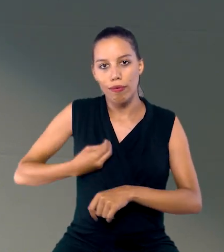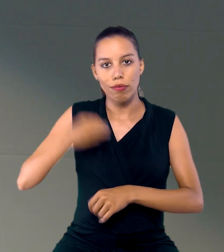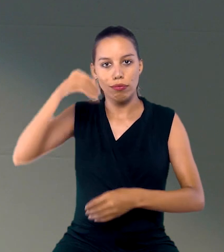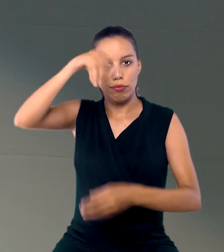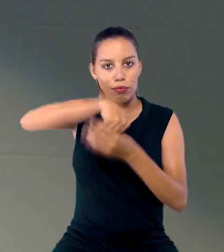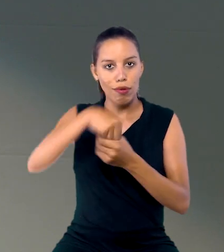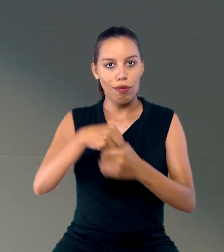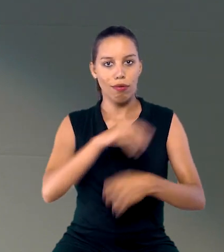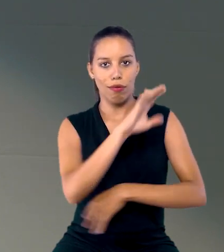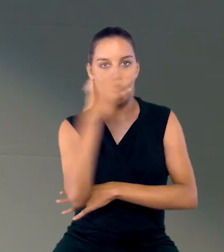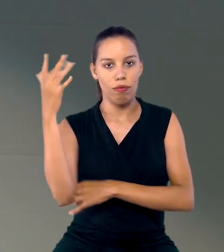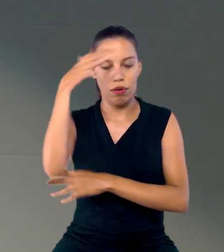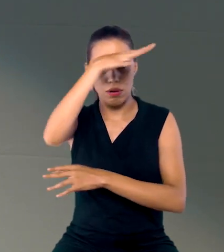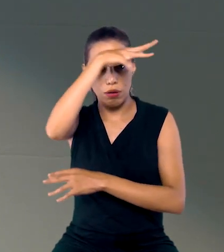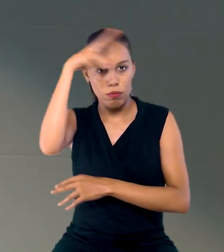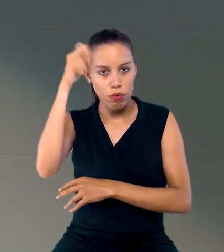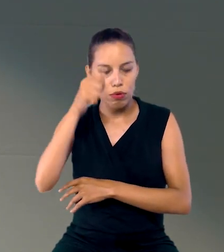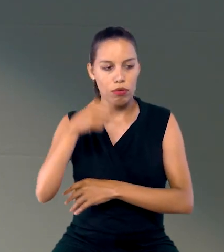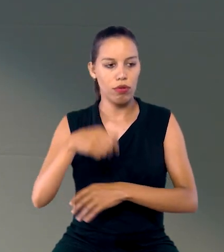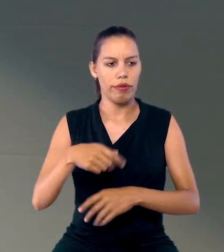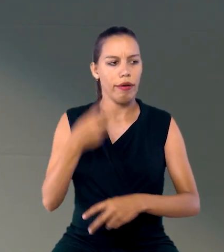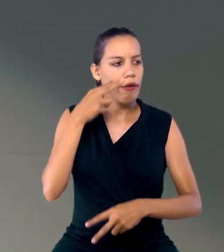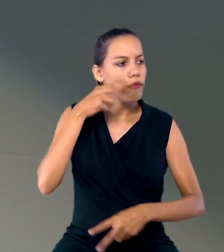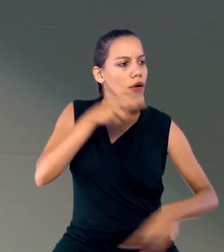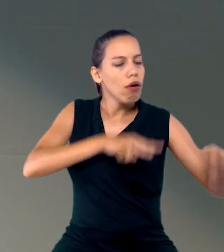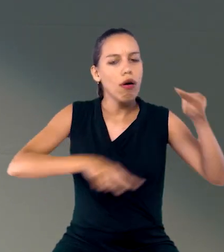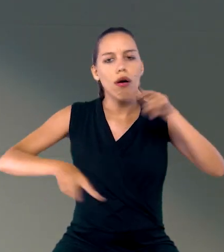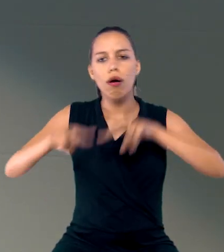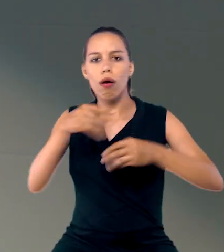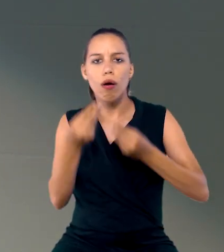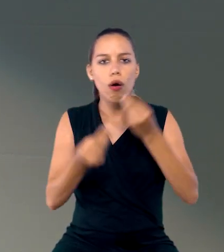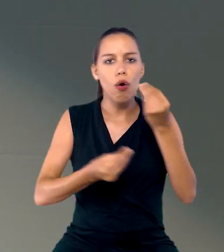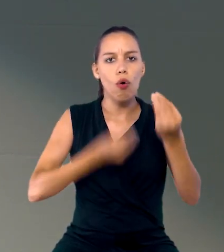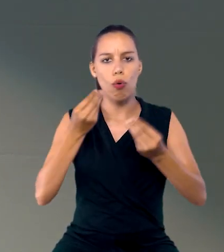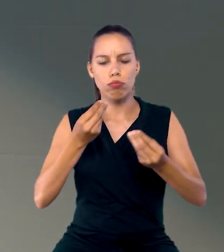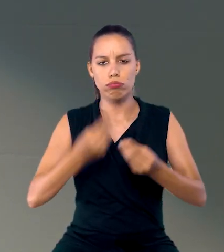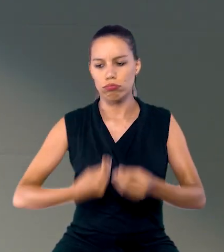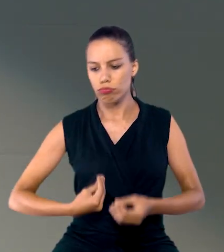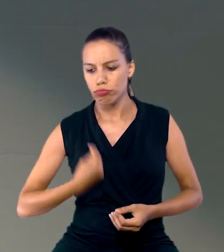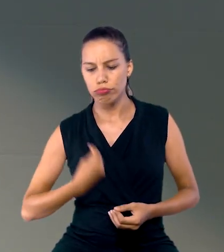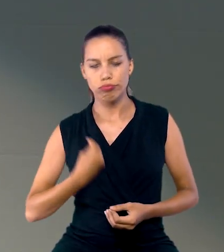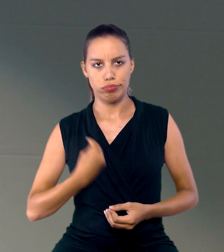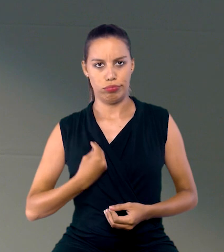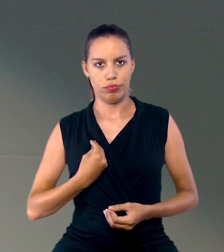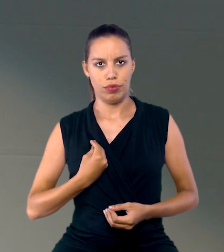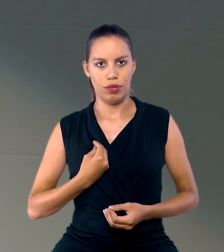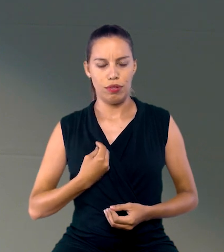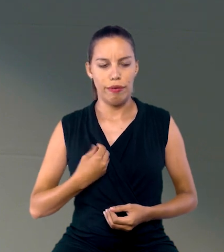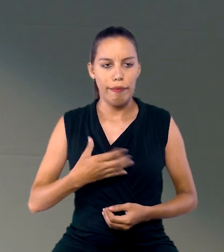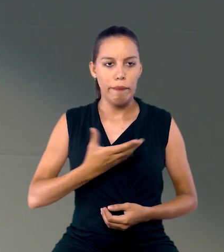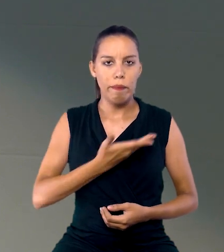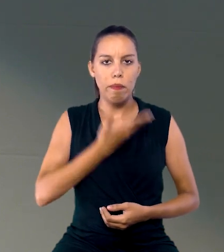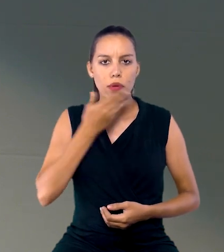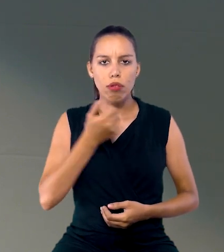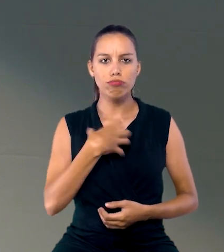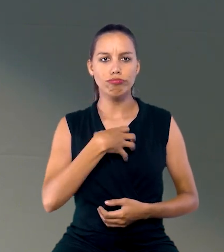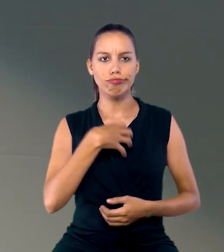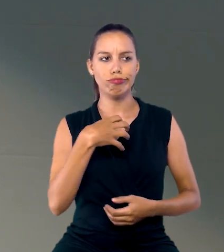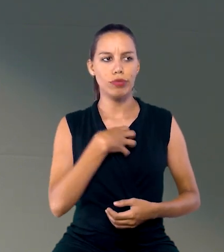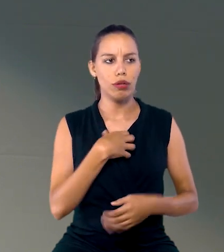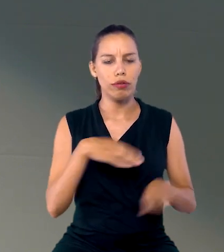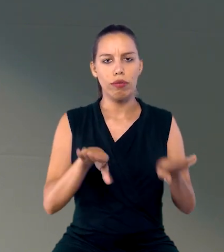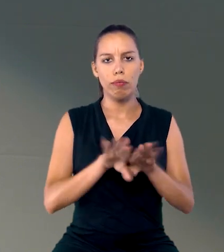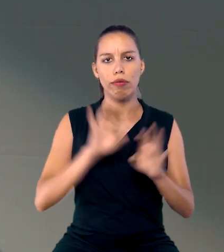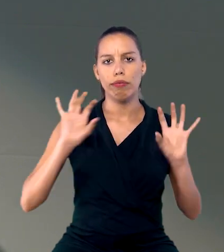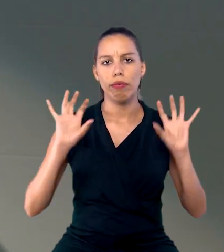do planeta a partir da floresta e da perspectiva de seus vários povos, assim como da melhor ciência